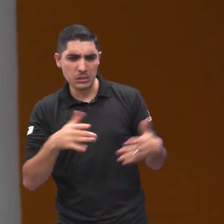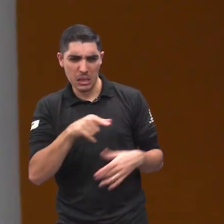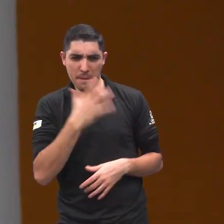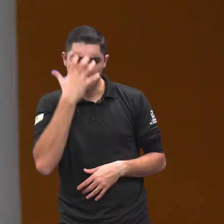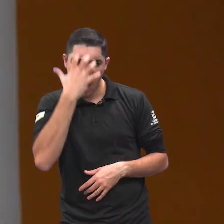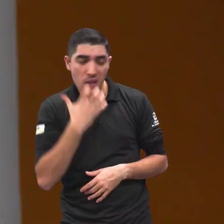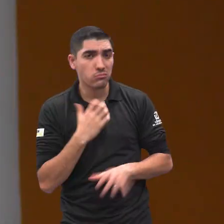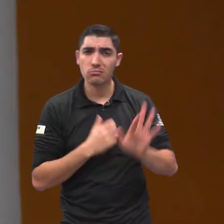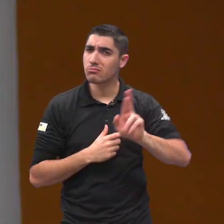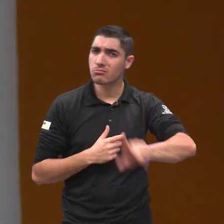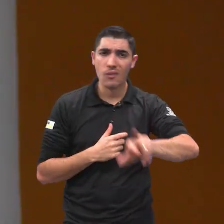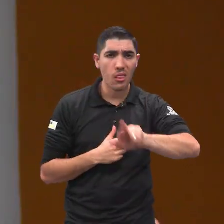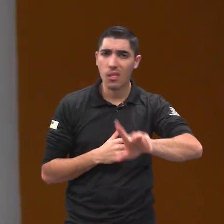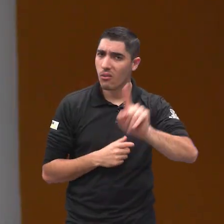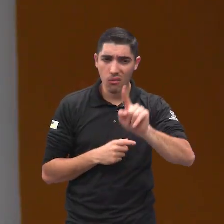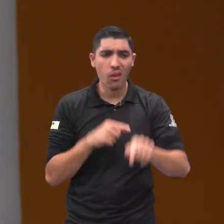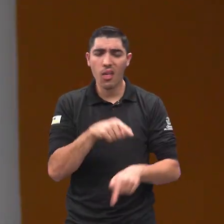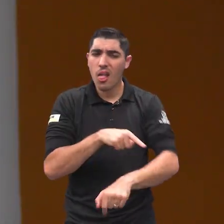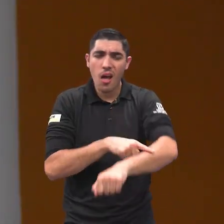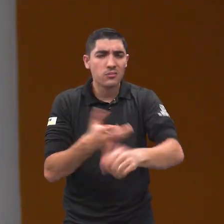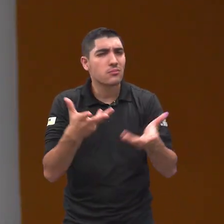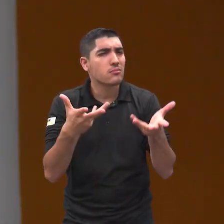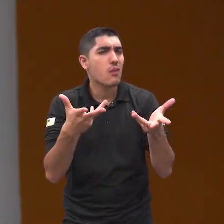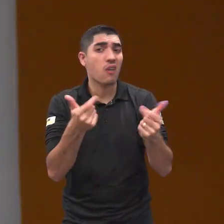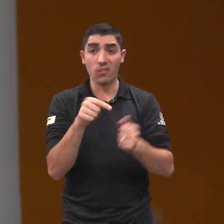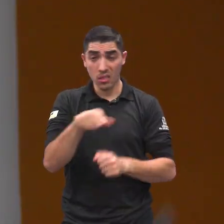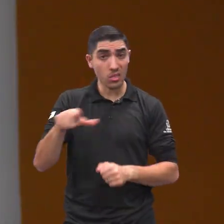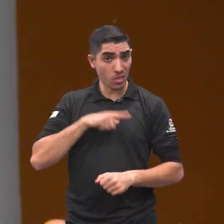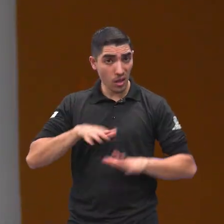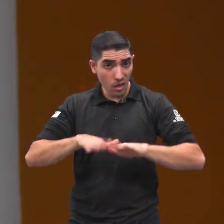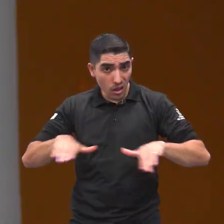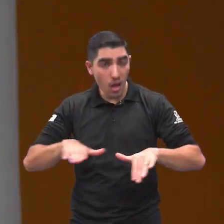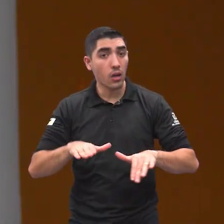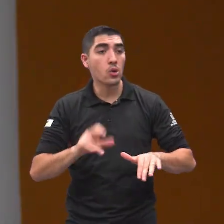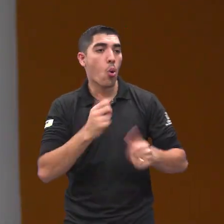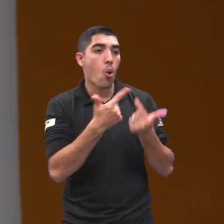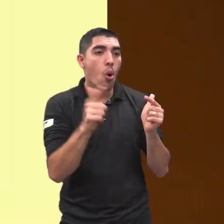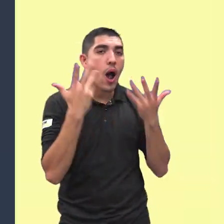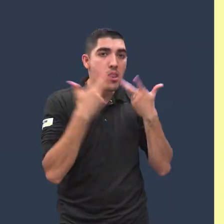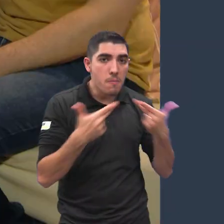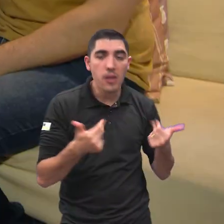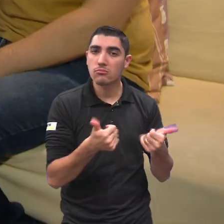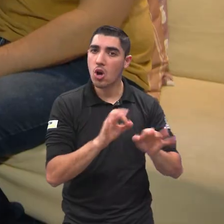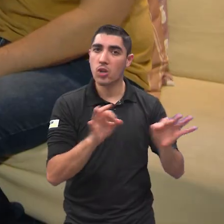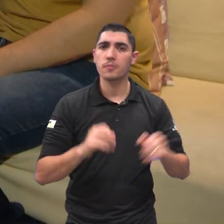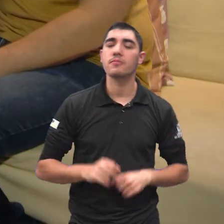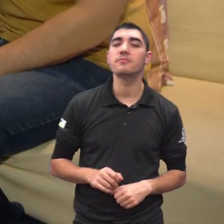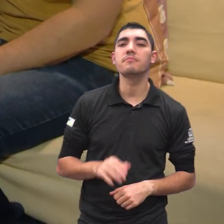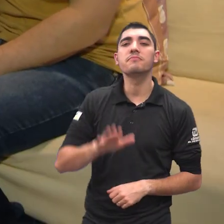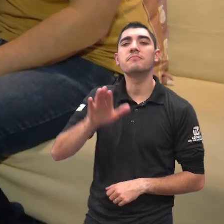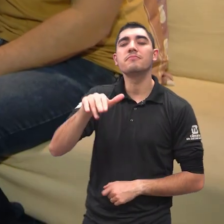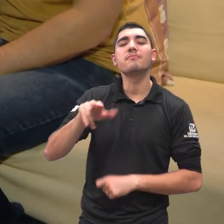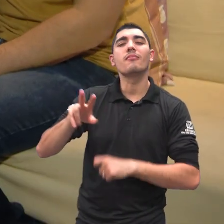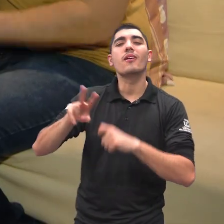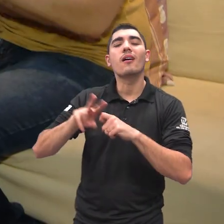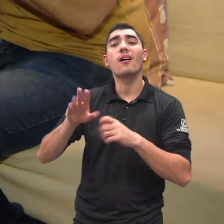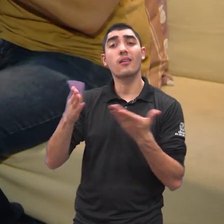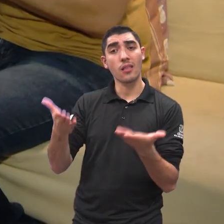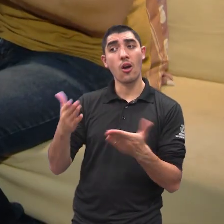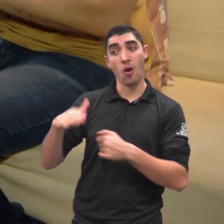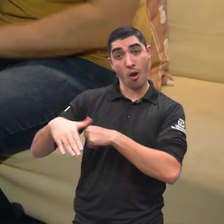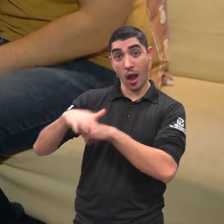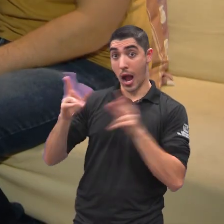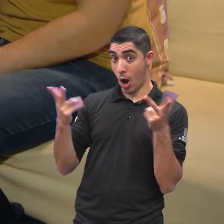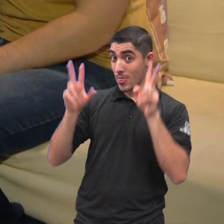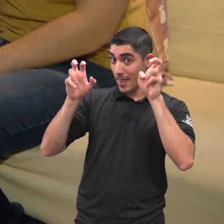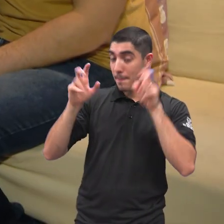gato de repente é mais bravo e não é. Então, assim, é uma raça maravilhosa para quem tem criança, outros animais. Sim. Vamos falar de gato agora. Doutora Ana